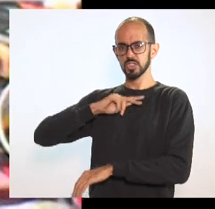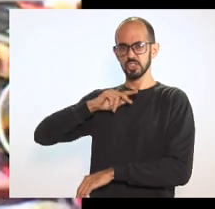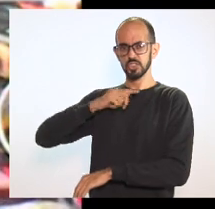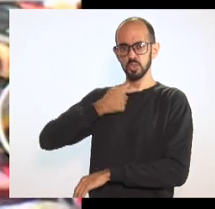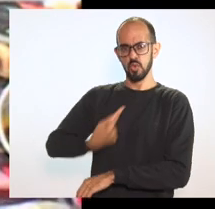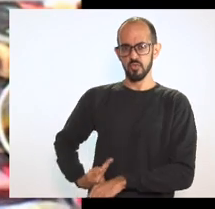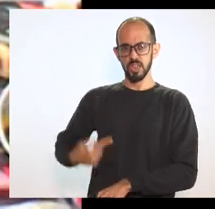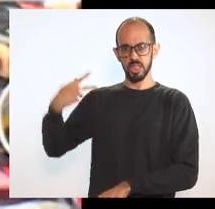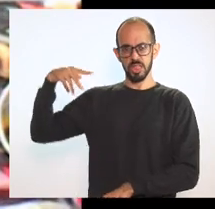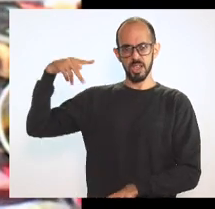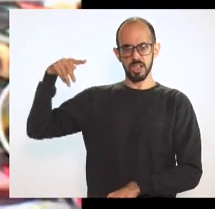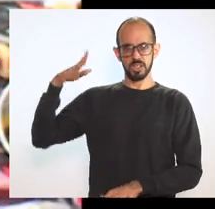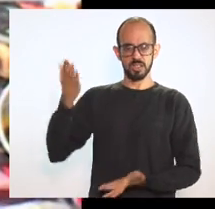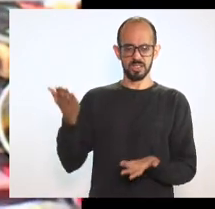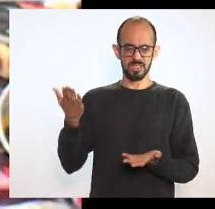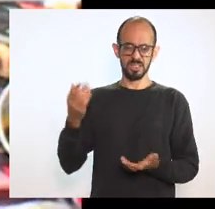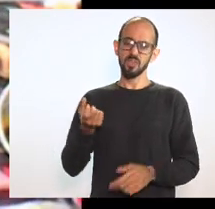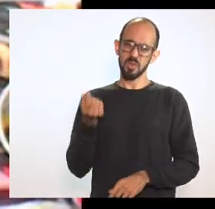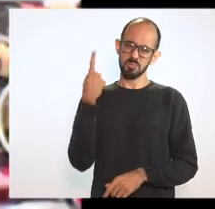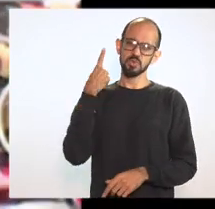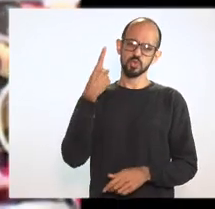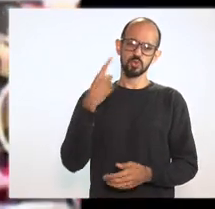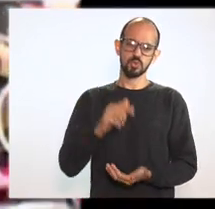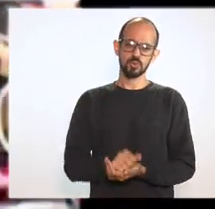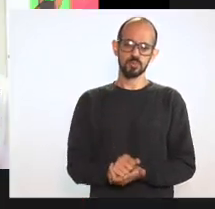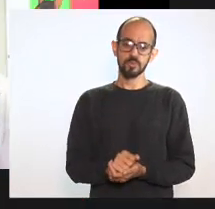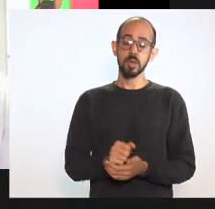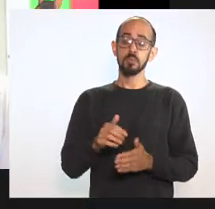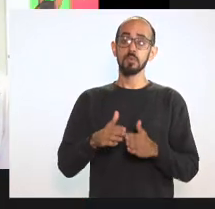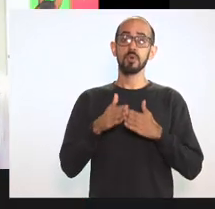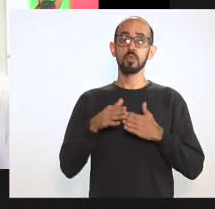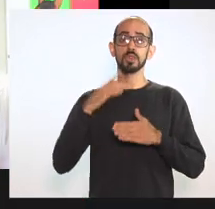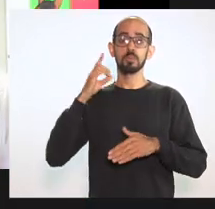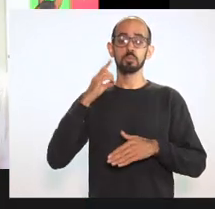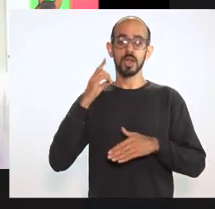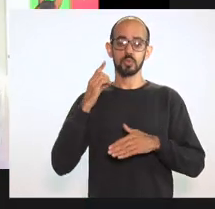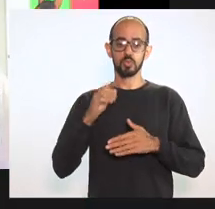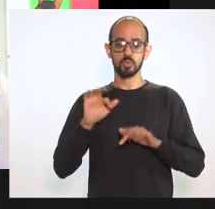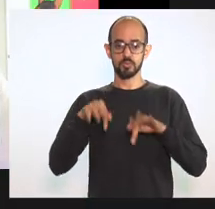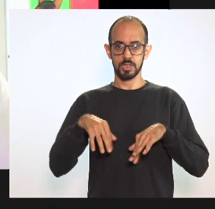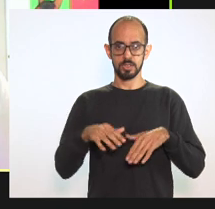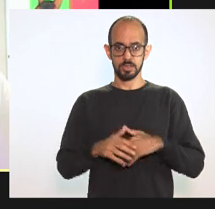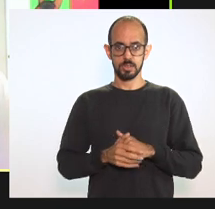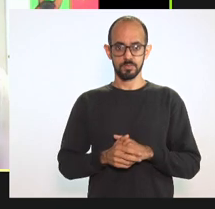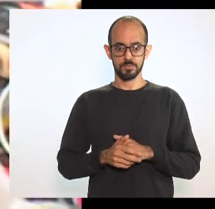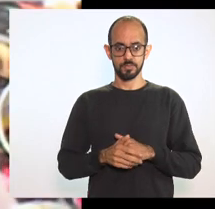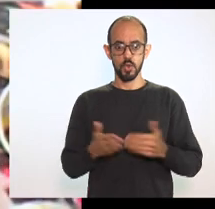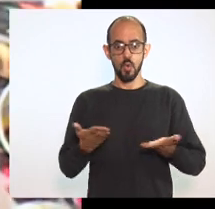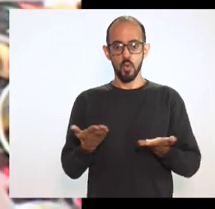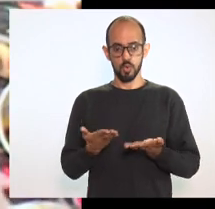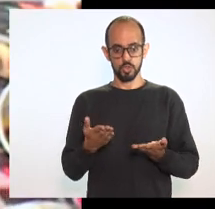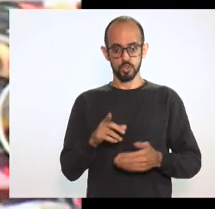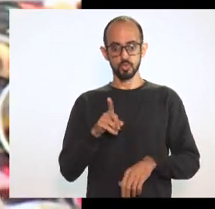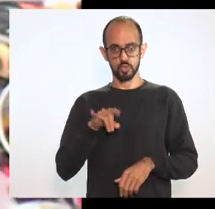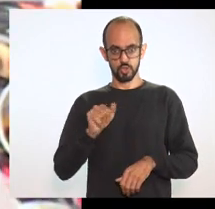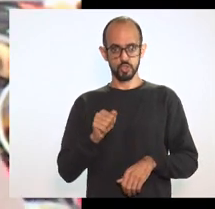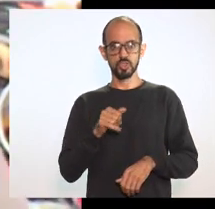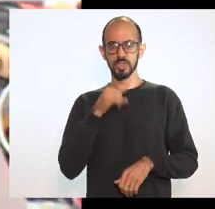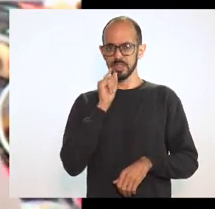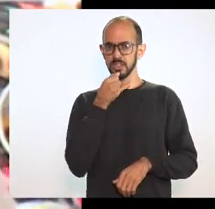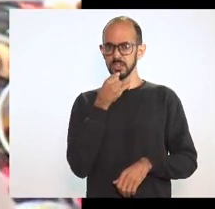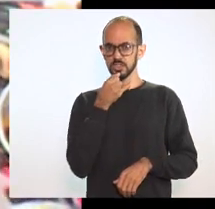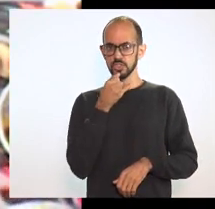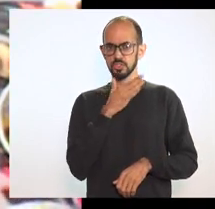gente está vivenciando. Para concluir, sinceramente, deputado um dia triste. Vou concluir. Um dia triste porque foi um dia de perdas, um dia de